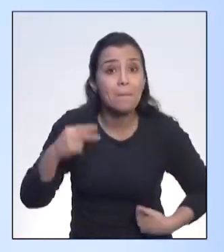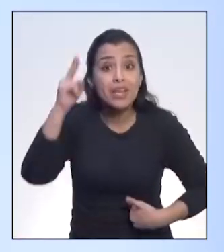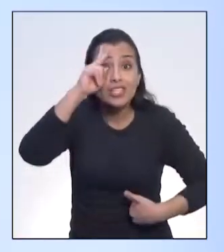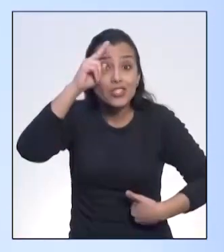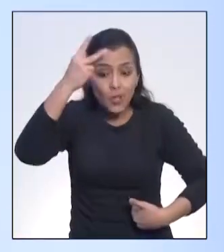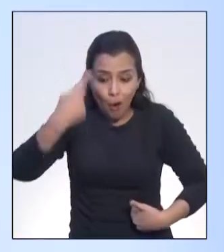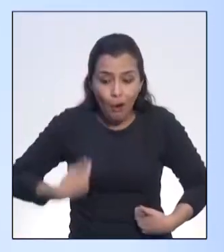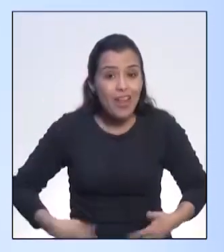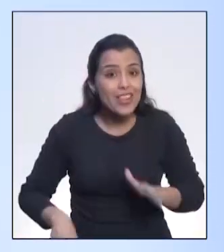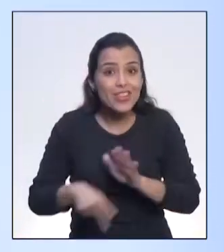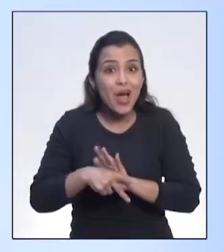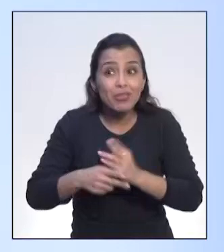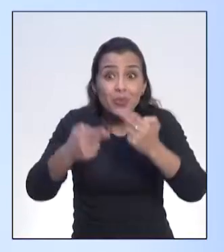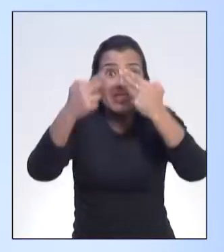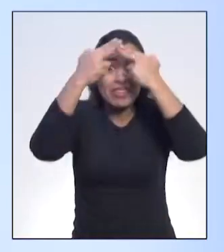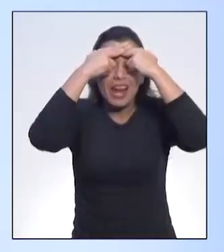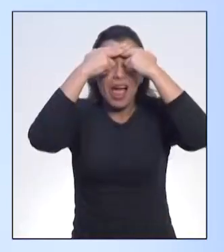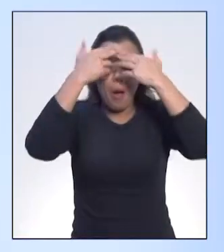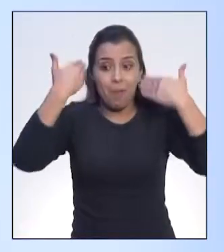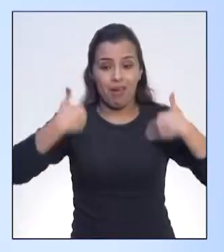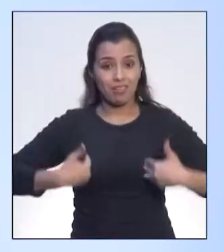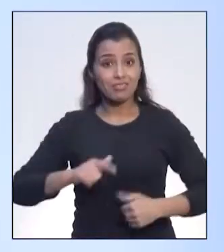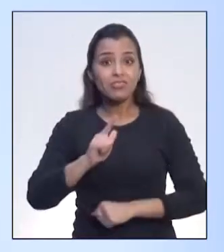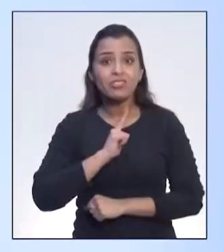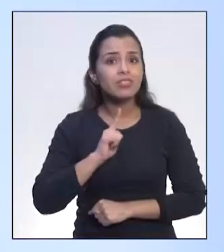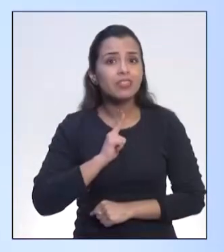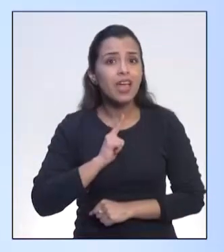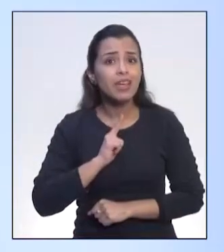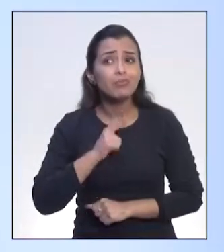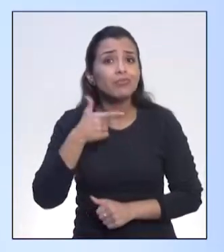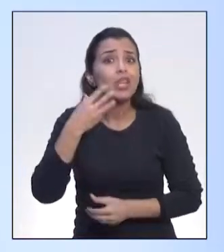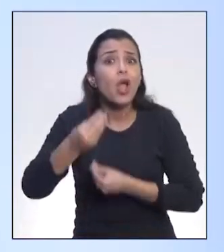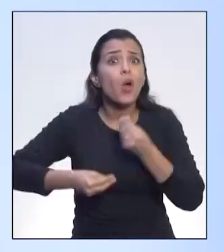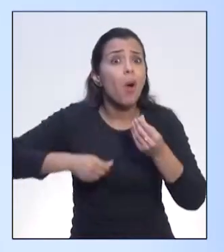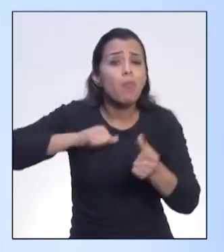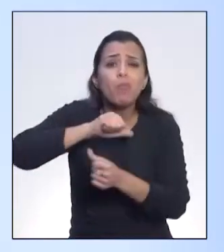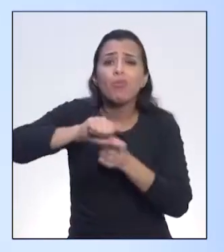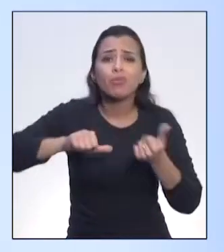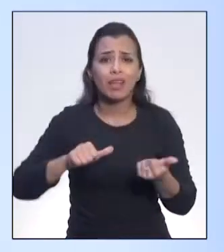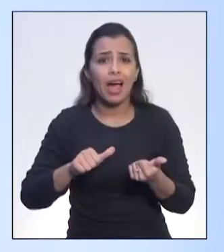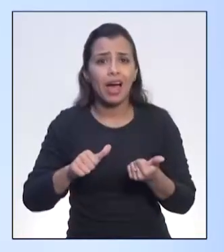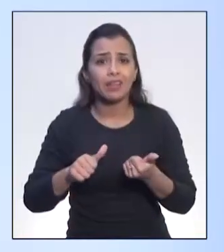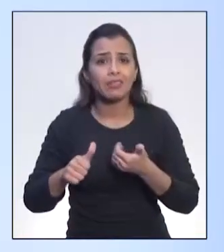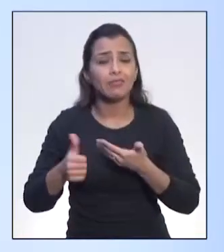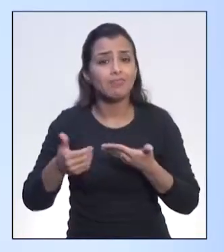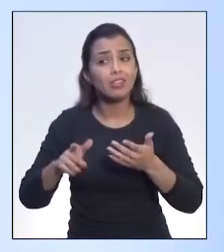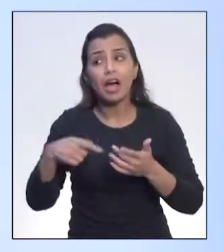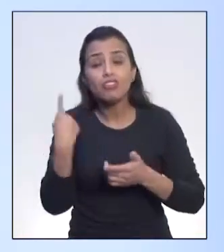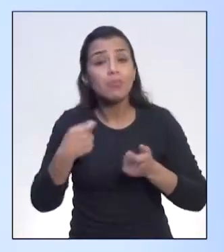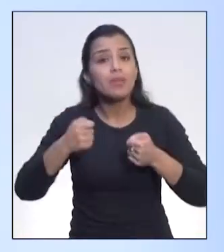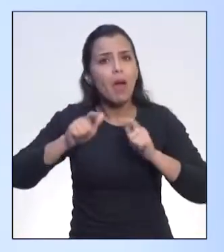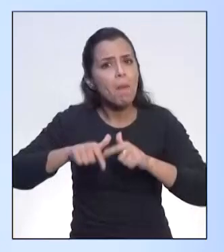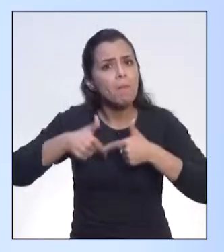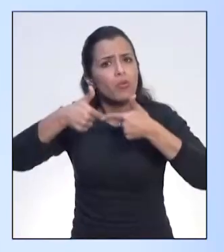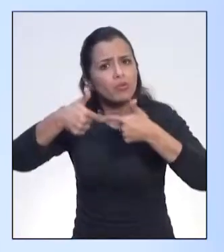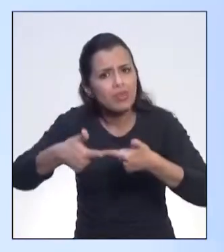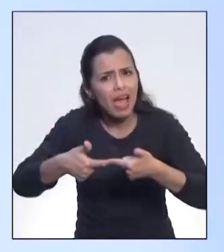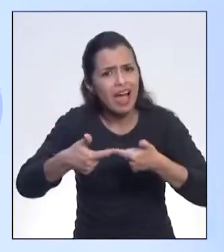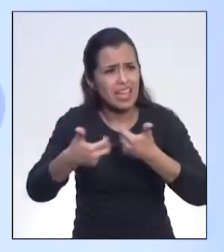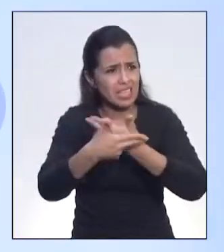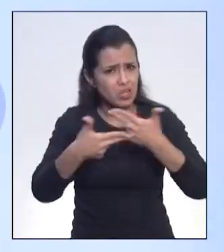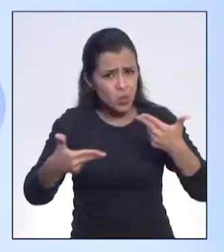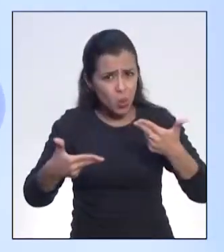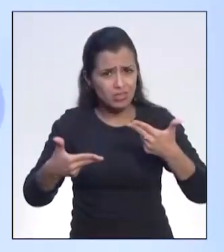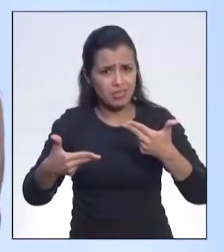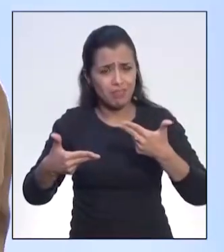gente, é um trauma que se estabelece e que é irreparável. O que nós precisamos lutar é para que esses gestos, esses atos, eles